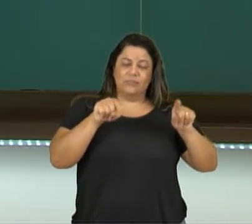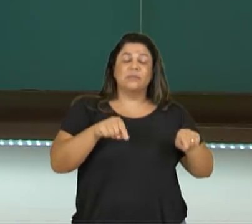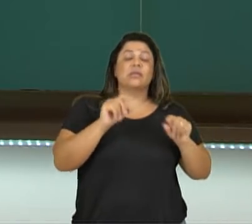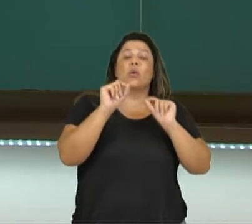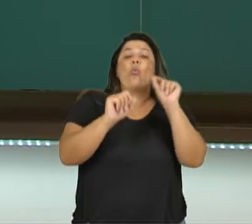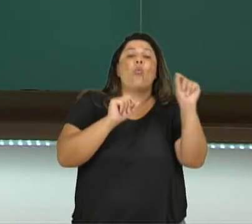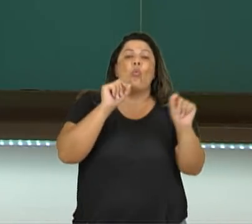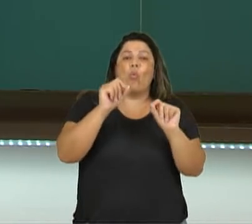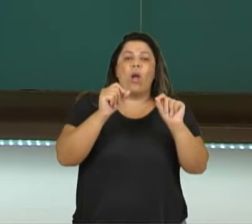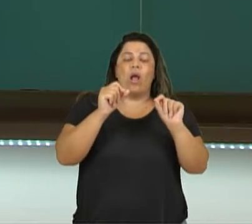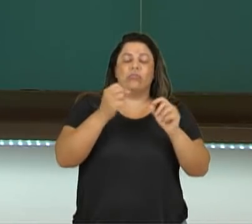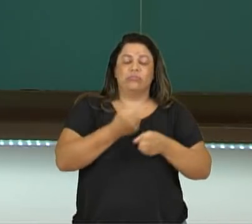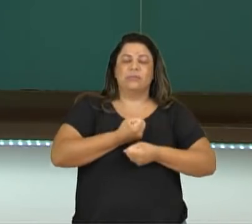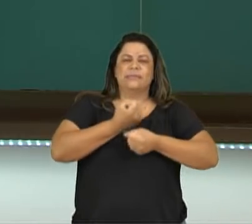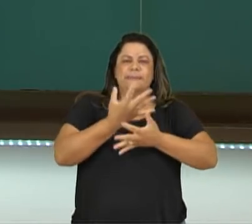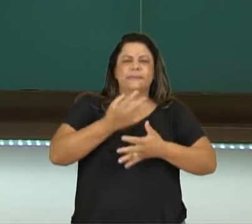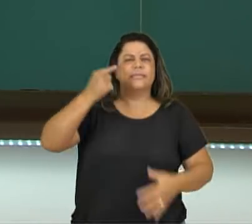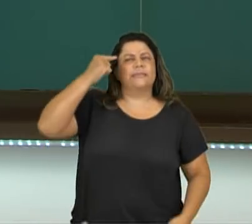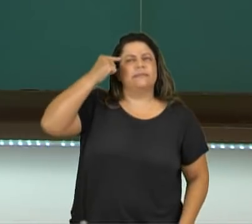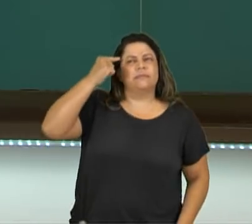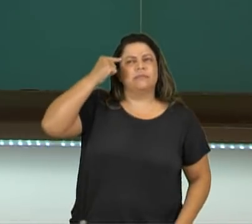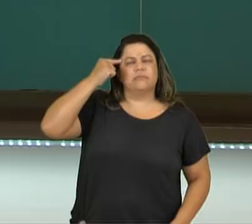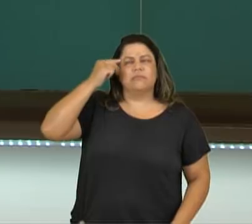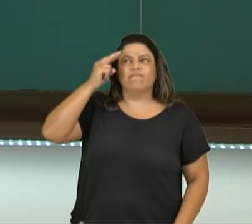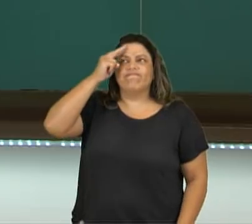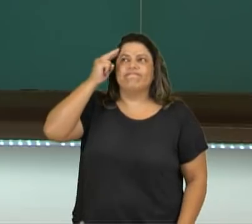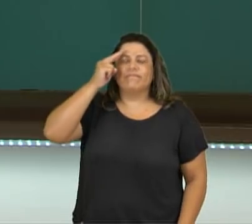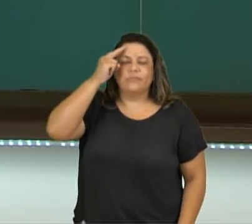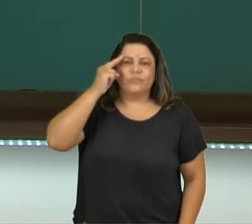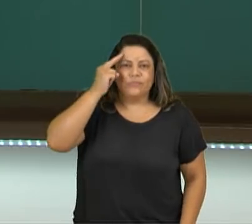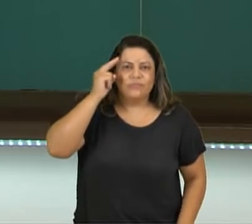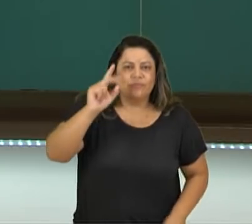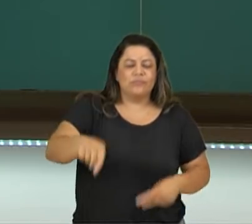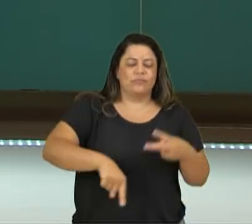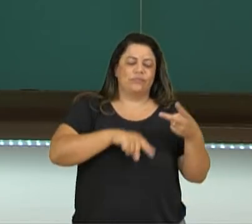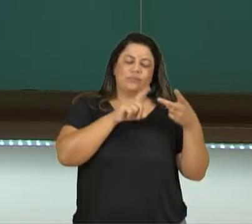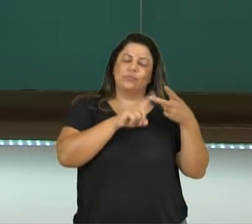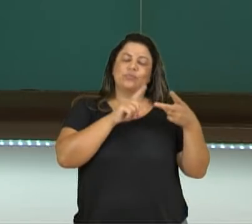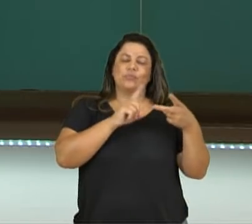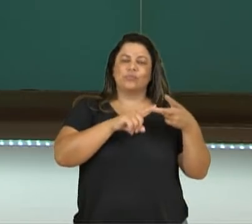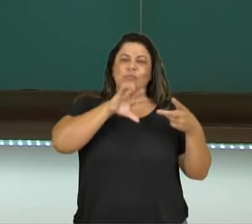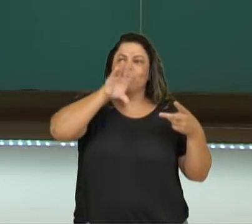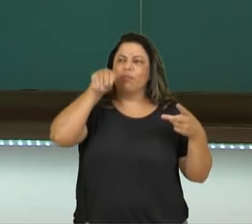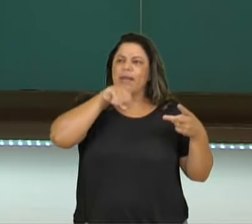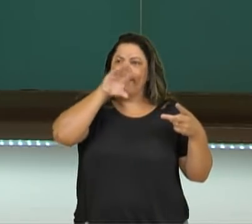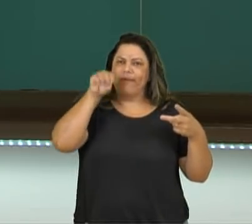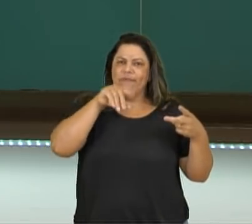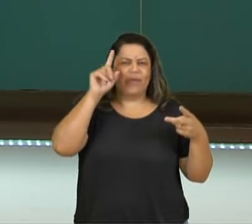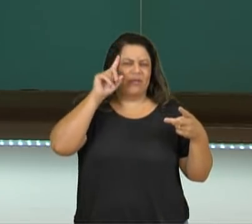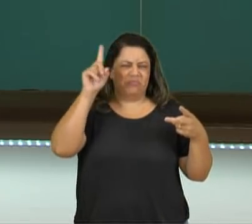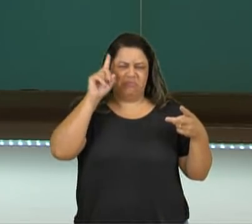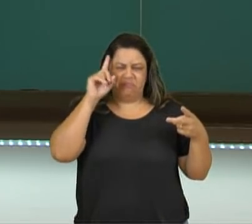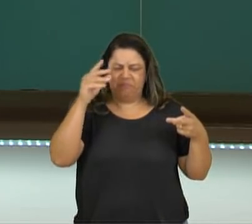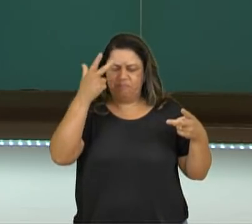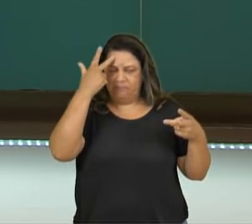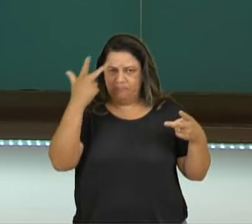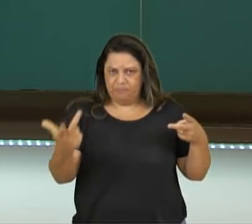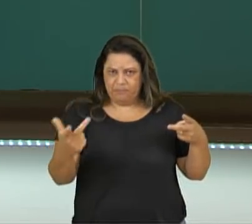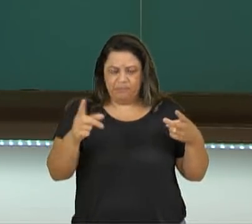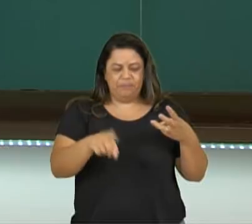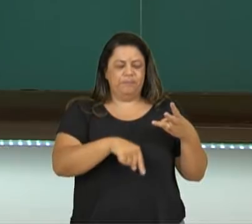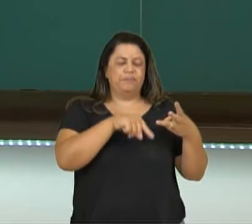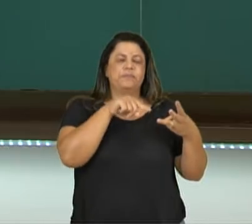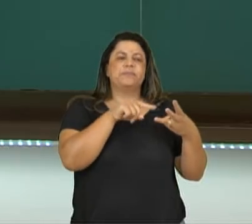deles expressa pensamentos ou sonhos? Qual deles representa uma fala comum, cotidiana, corriqueira?